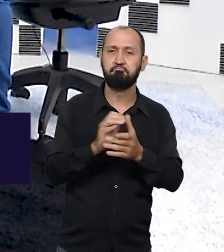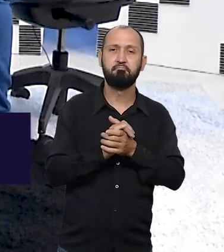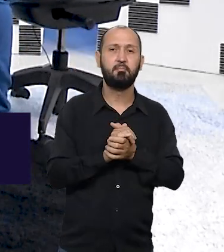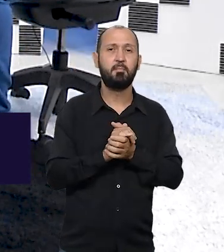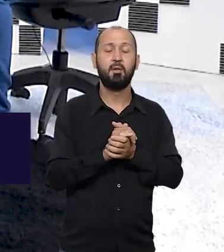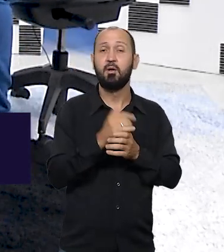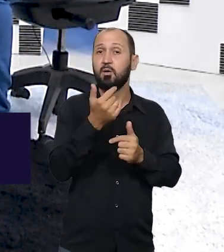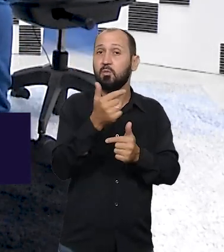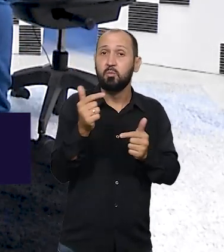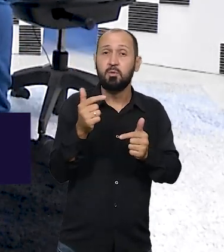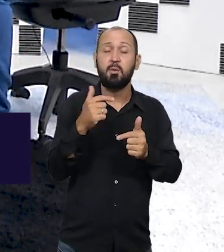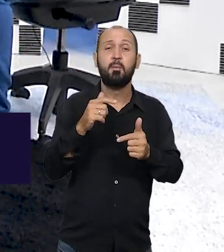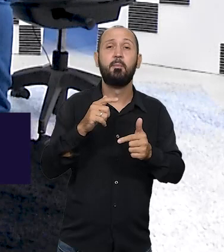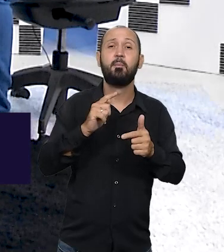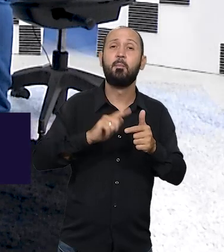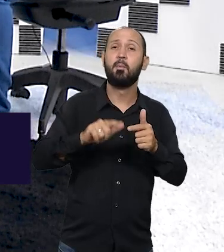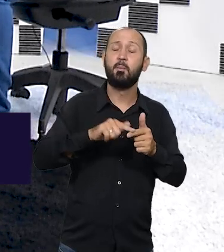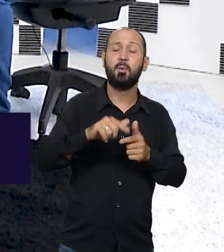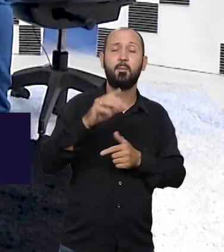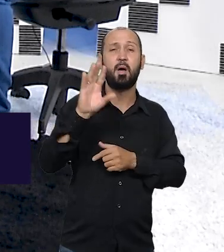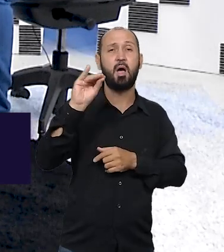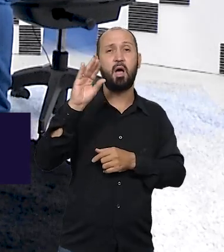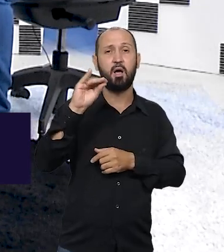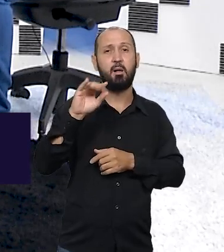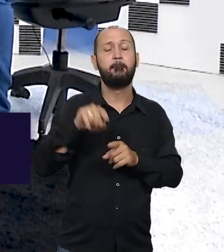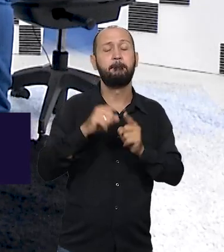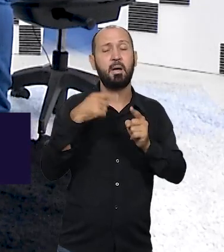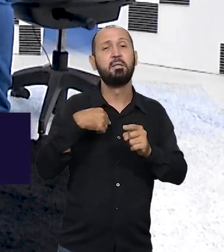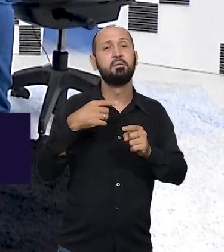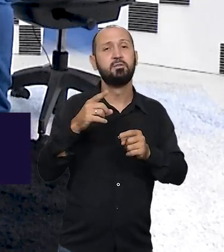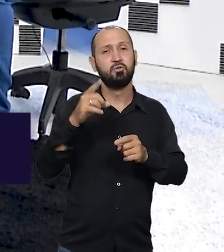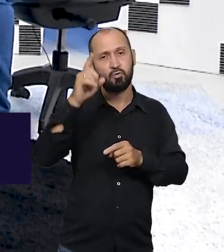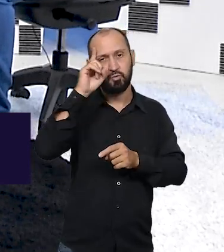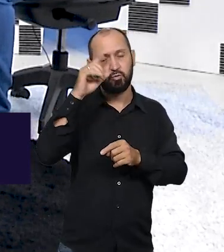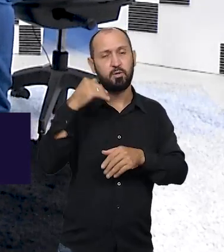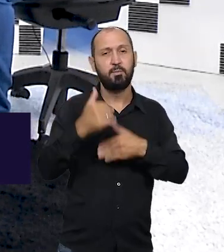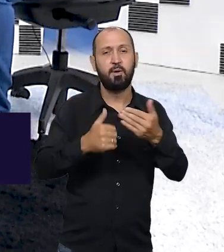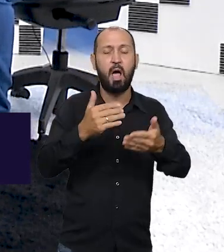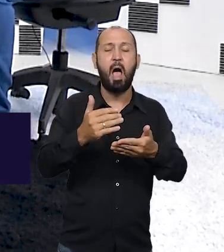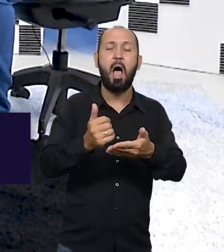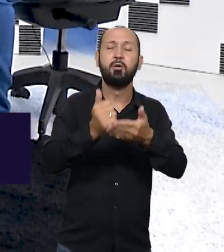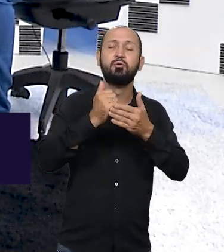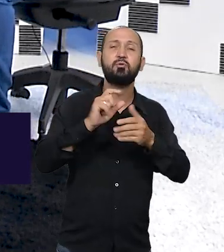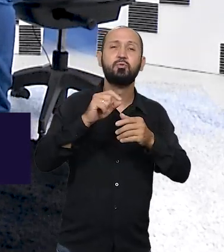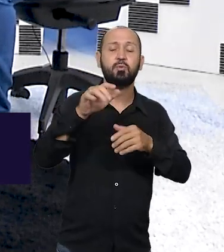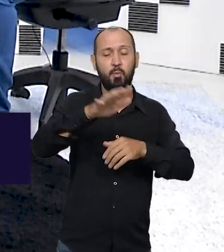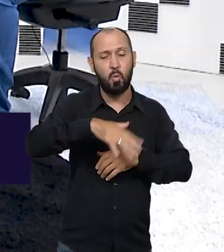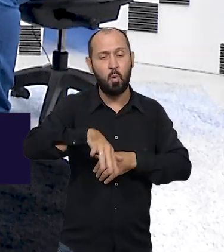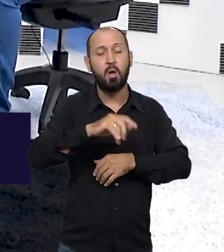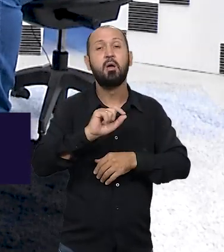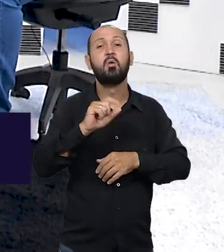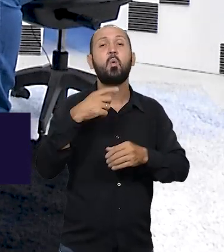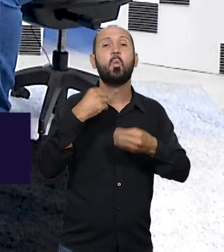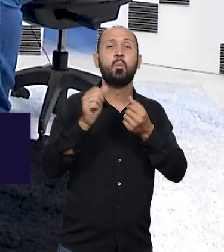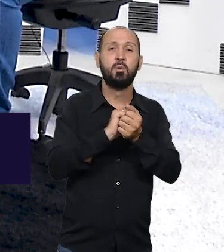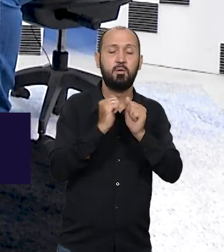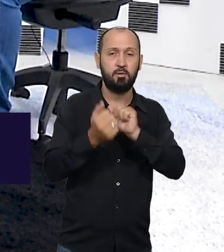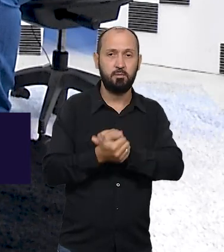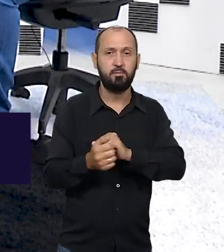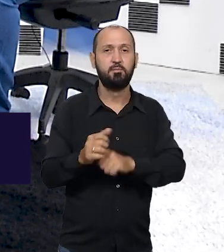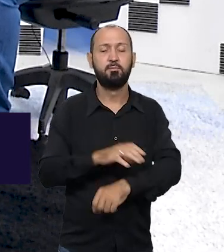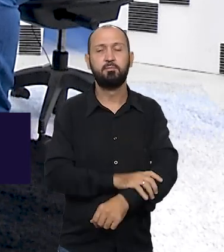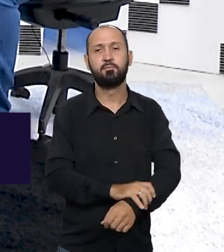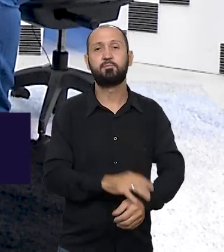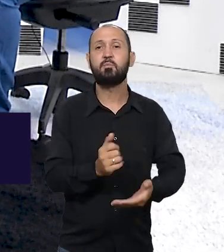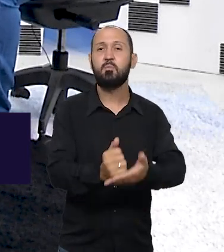noturno. Né? Mas a rotina auxilia ele no processo de entender o ambiente, como ele está interagindo. E ajuda no desenvolvimento